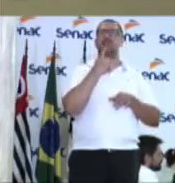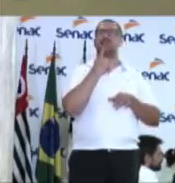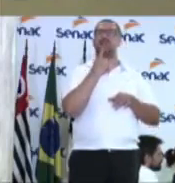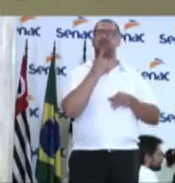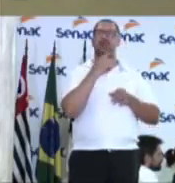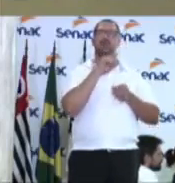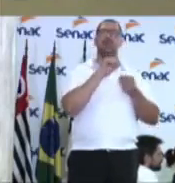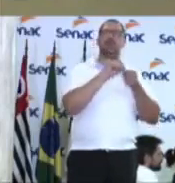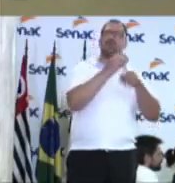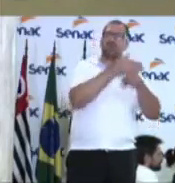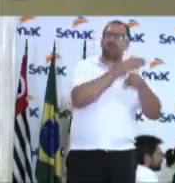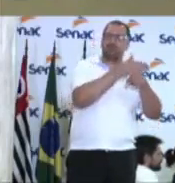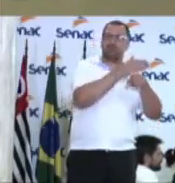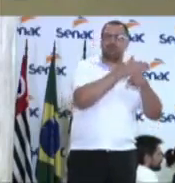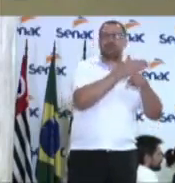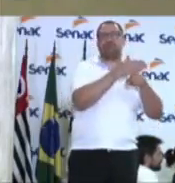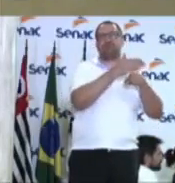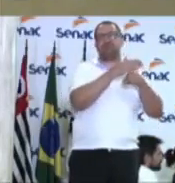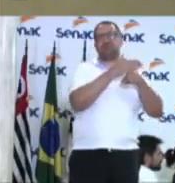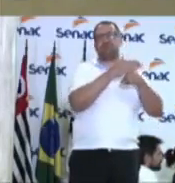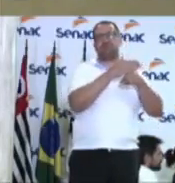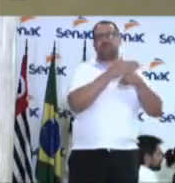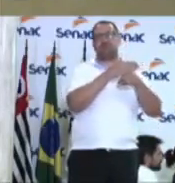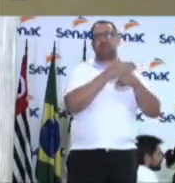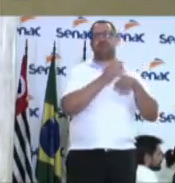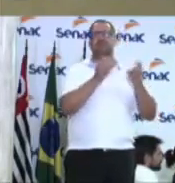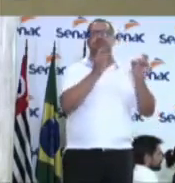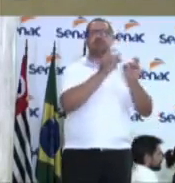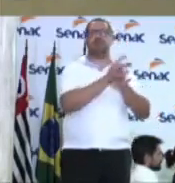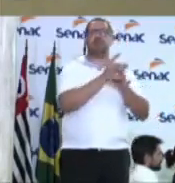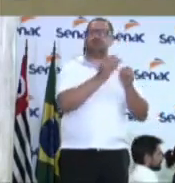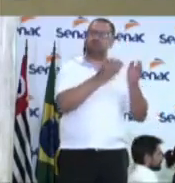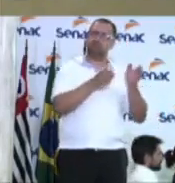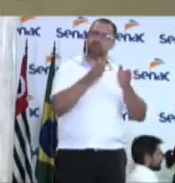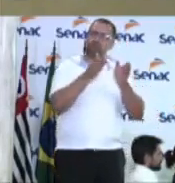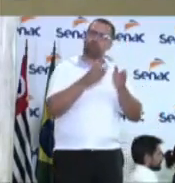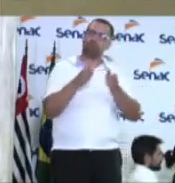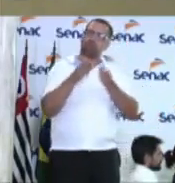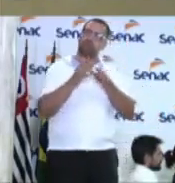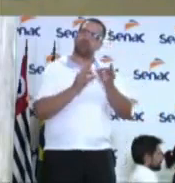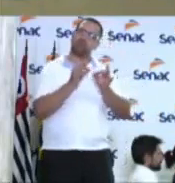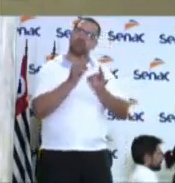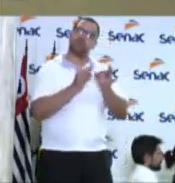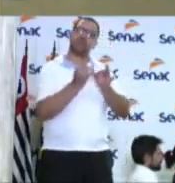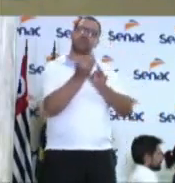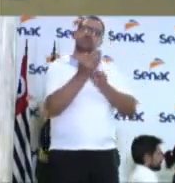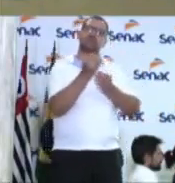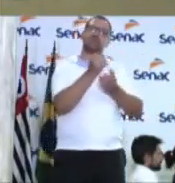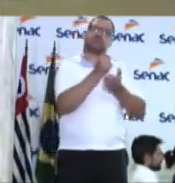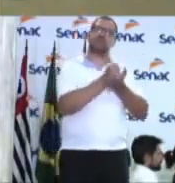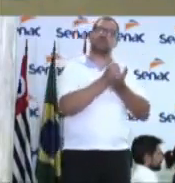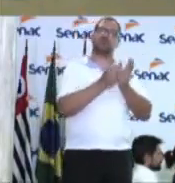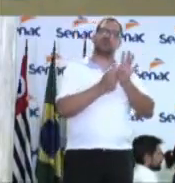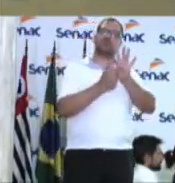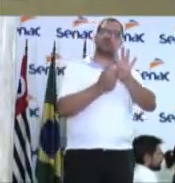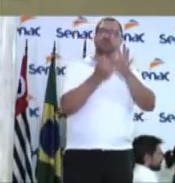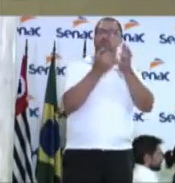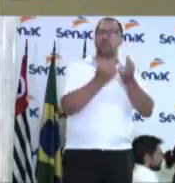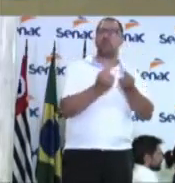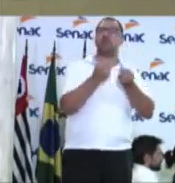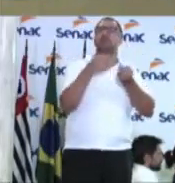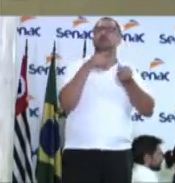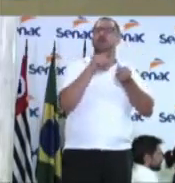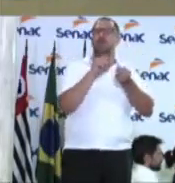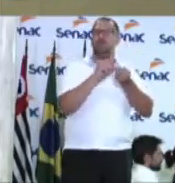você criativo, que já está terminando a produção do projeto, e a marca quer aprovar a shooting board, a marca